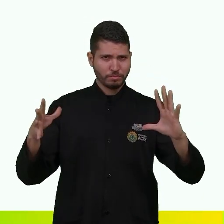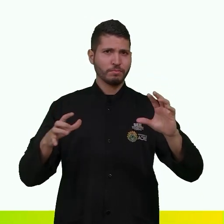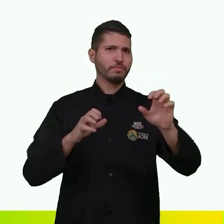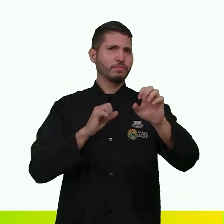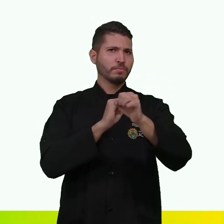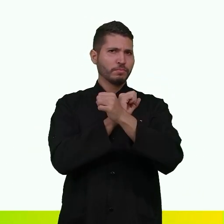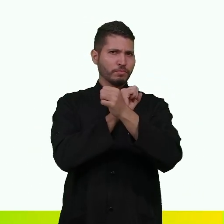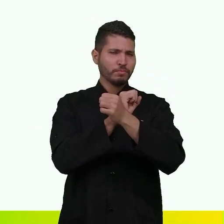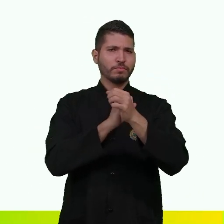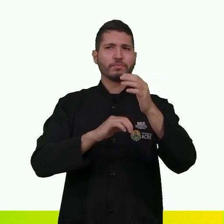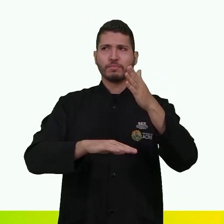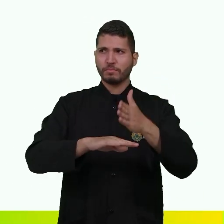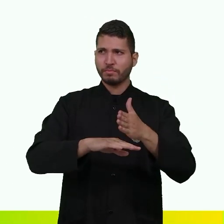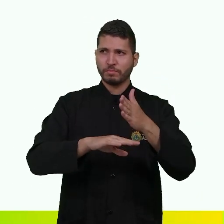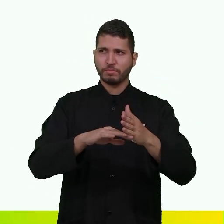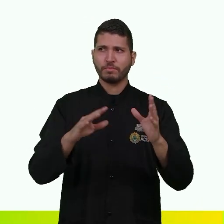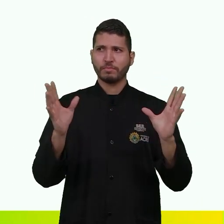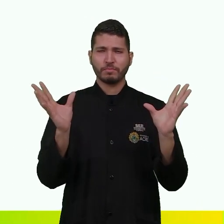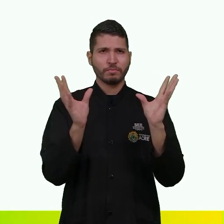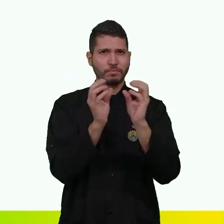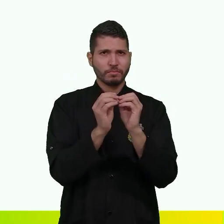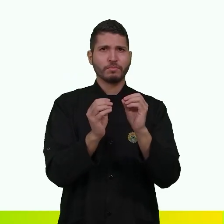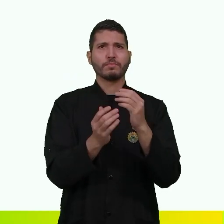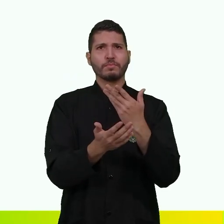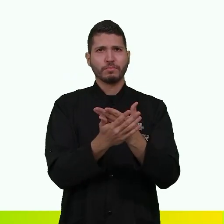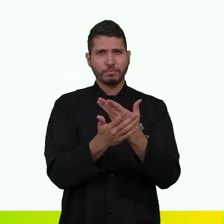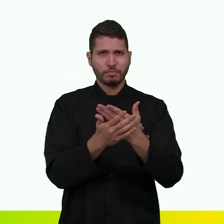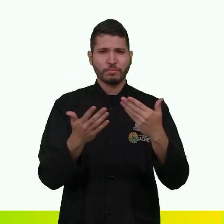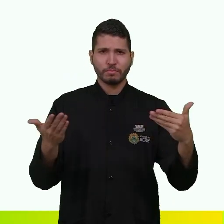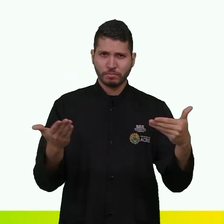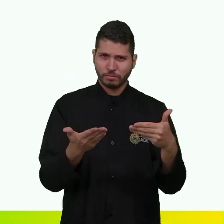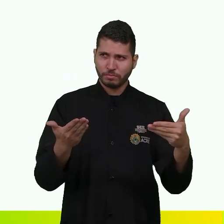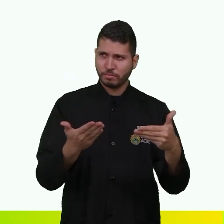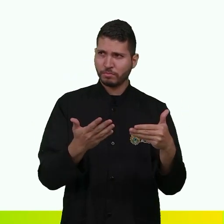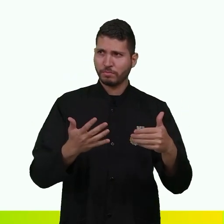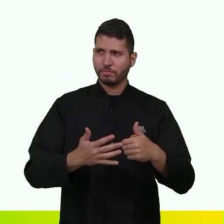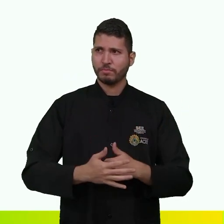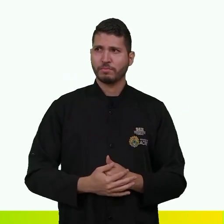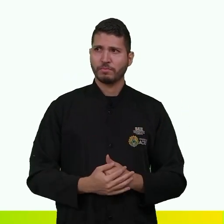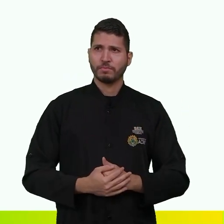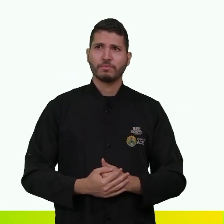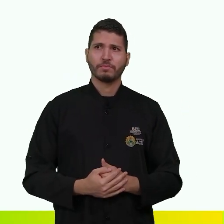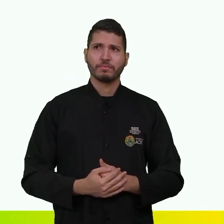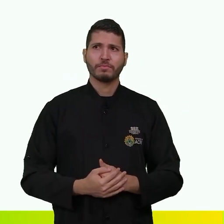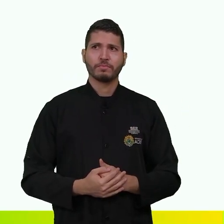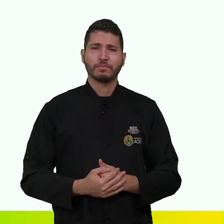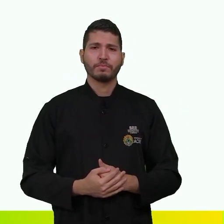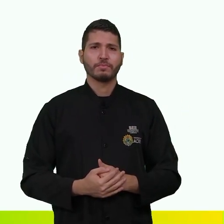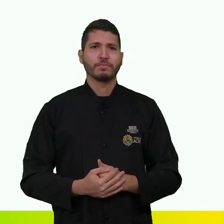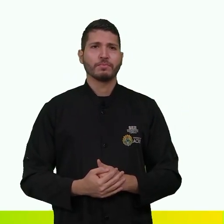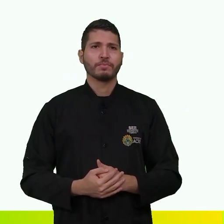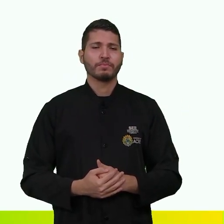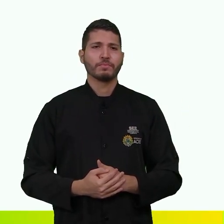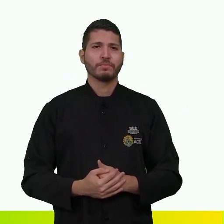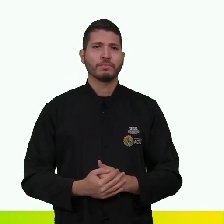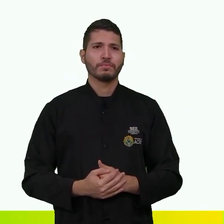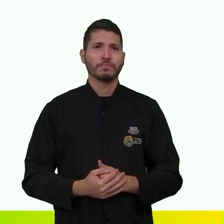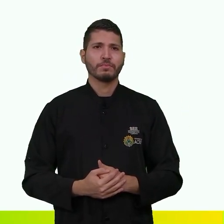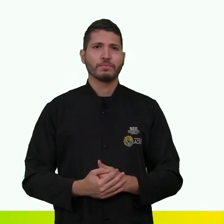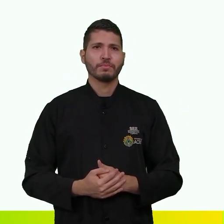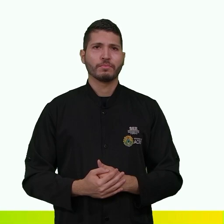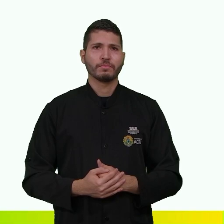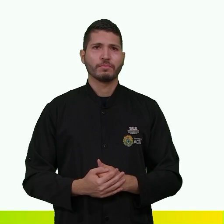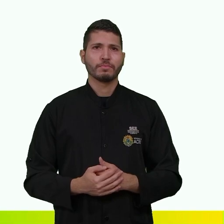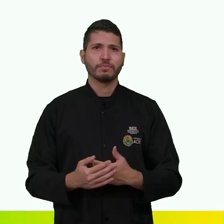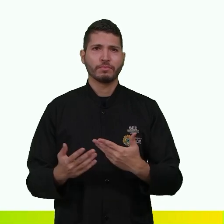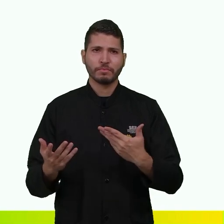Porque é um resumo aqui, é um resumo da nossa aula de hoje. Então, definição. O que é trabalho livre e escravidão moderna? O